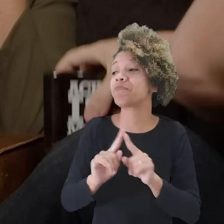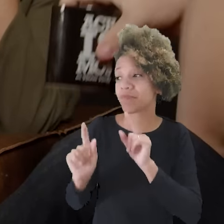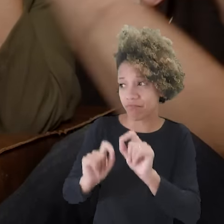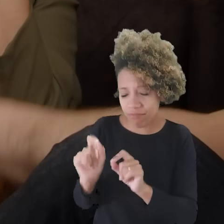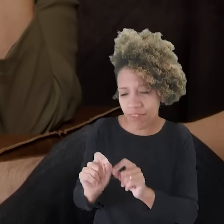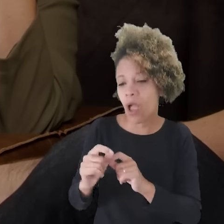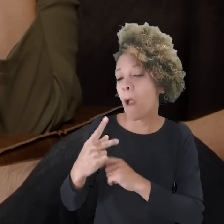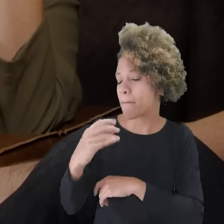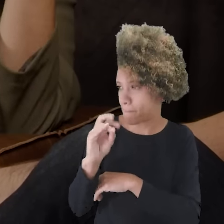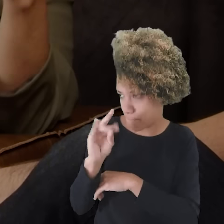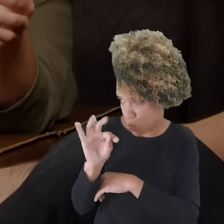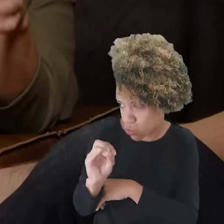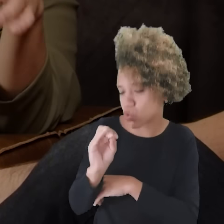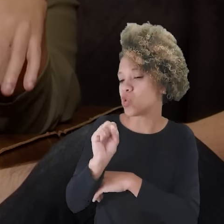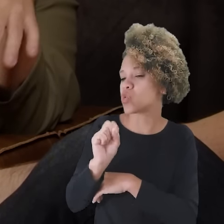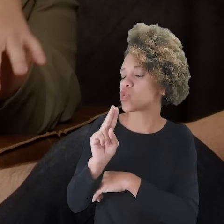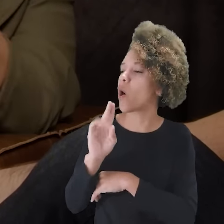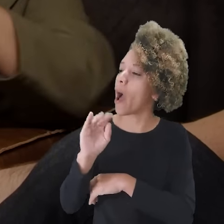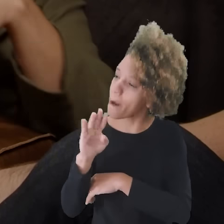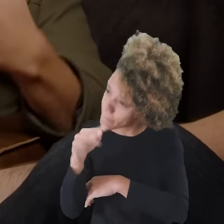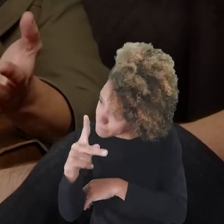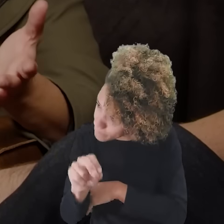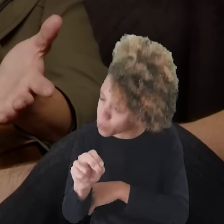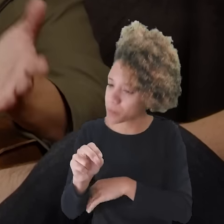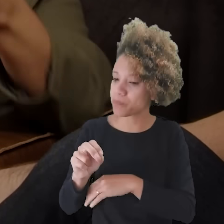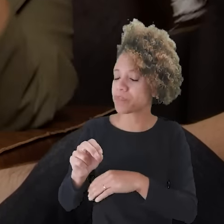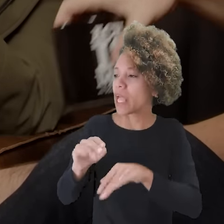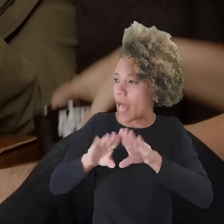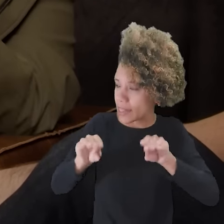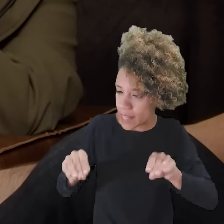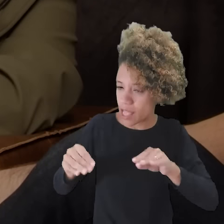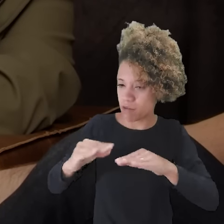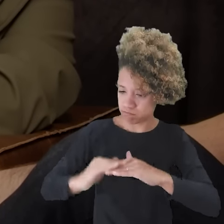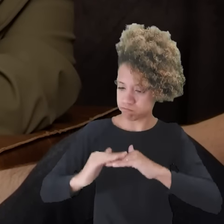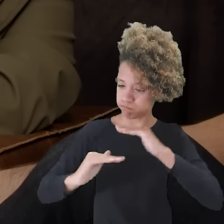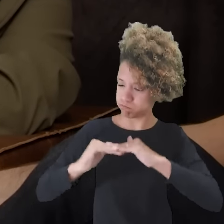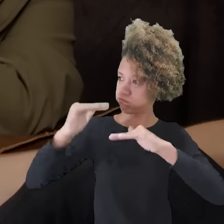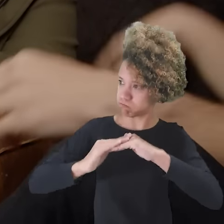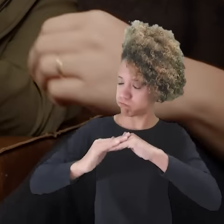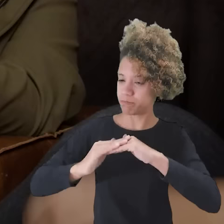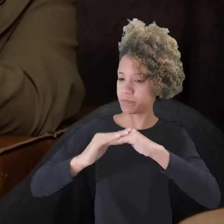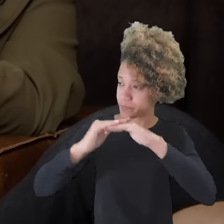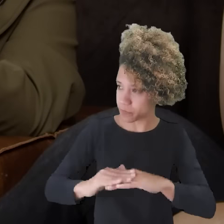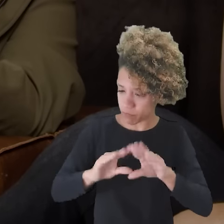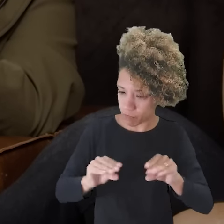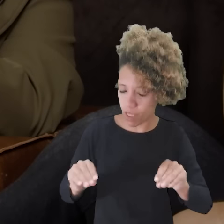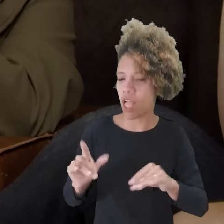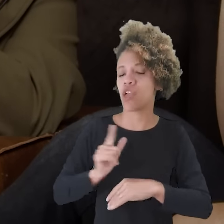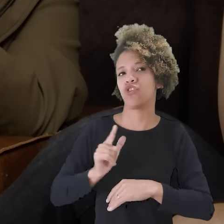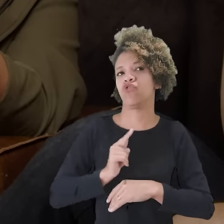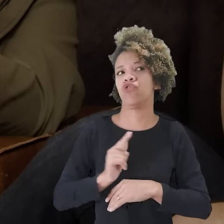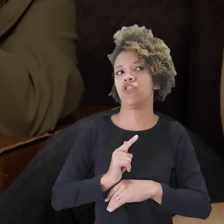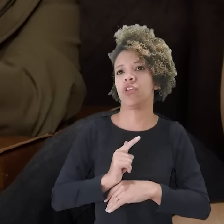o Porto de Suape e esse ponto parece que aterrou a Terra é muita parte e aí home que